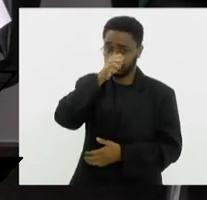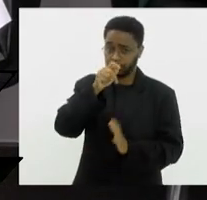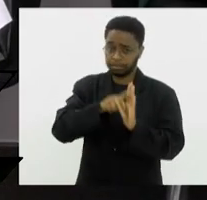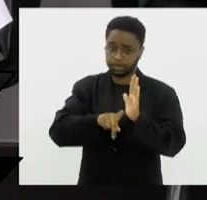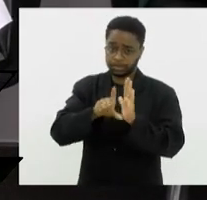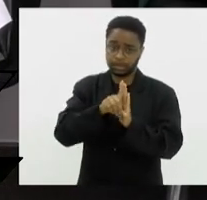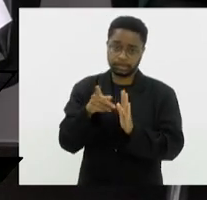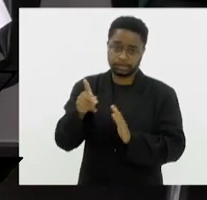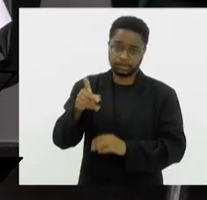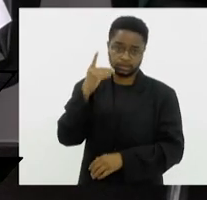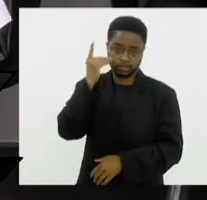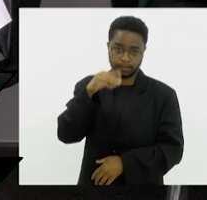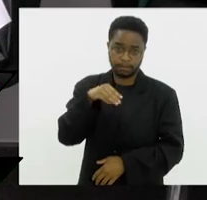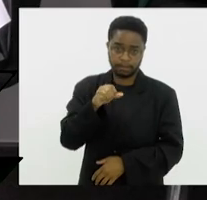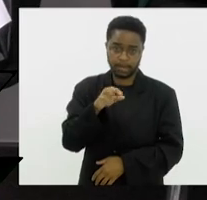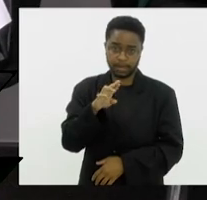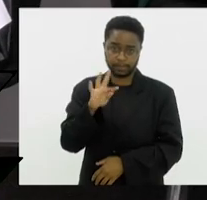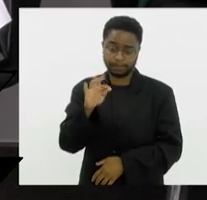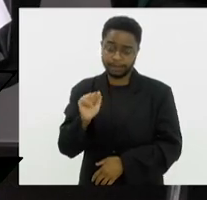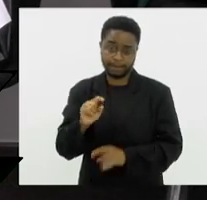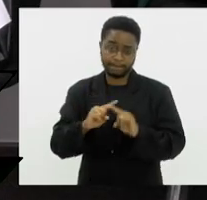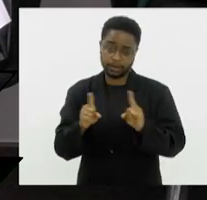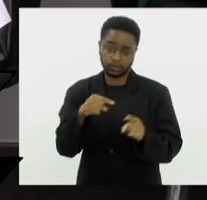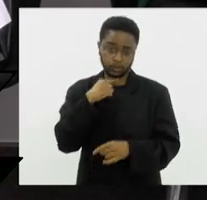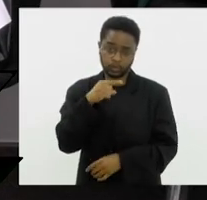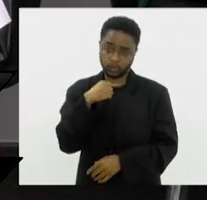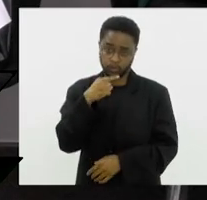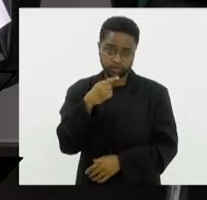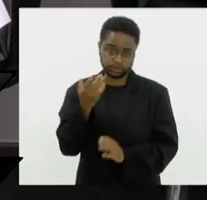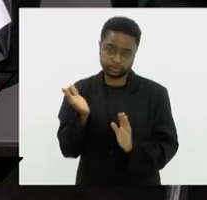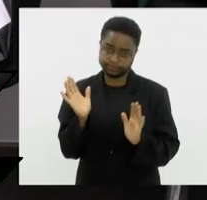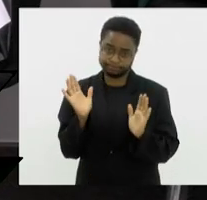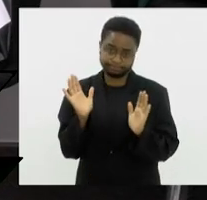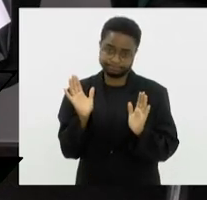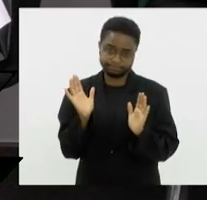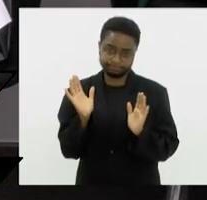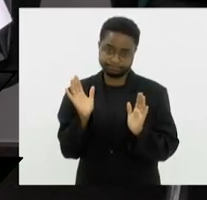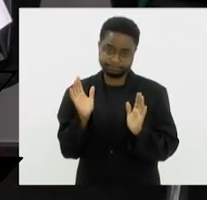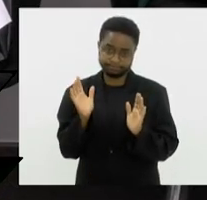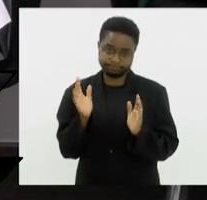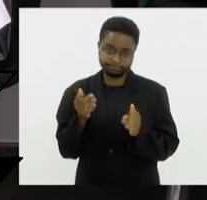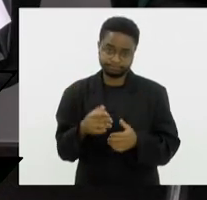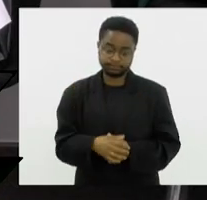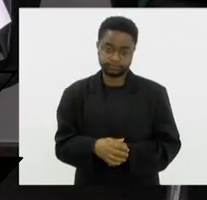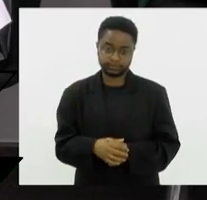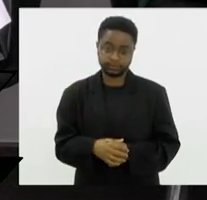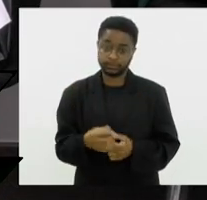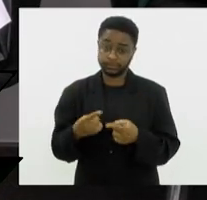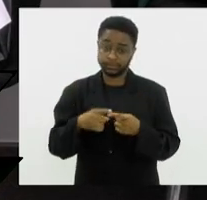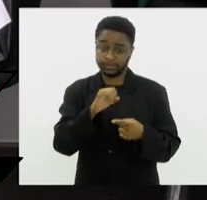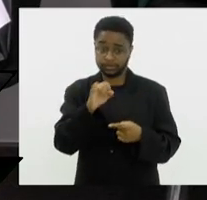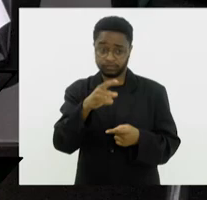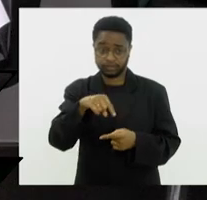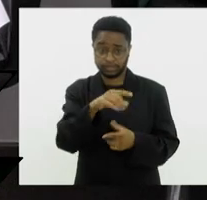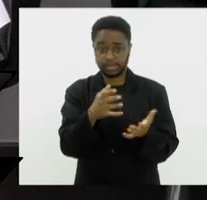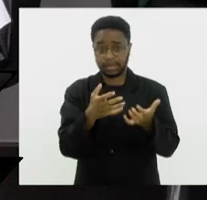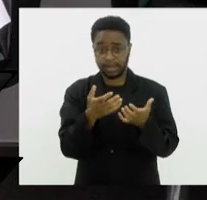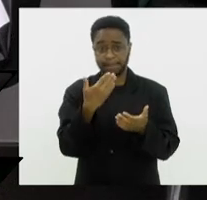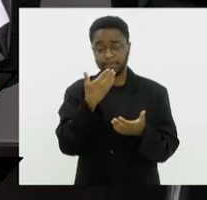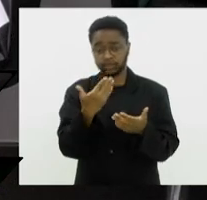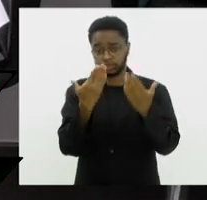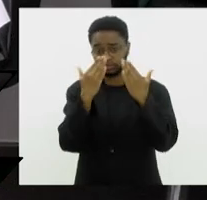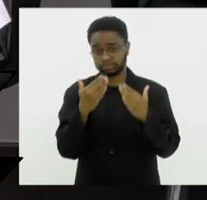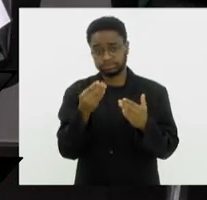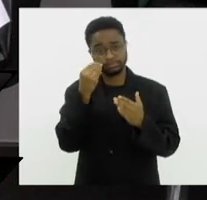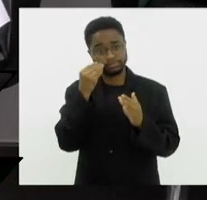deputada Marta Rocha, mas não consegui verificar. Verdade. Como. Se alguém quiser pedir vista para dar uma